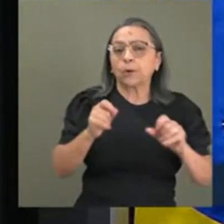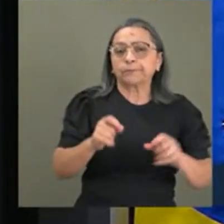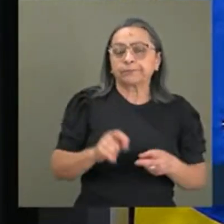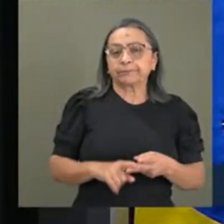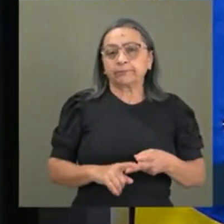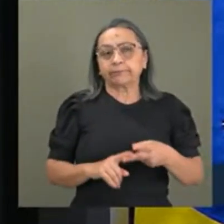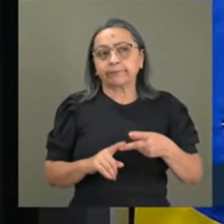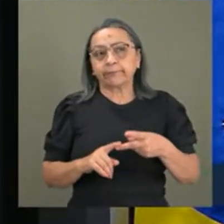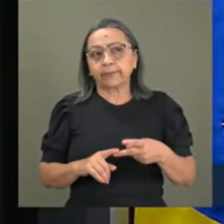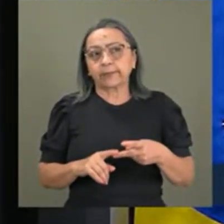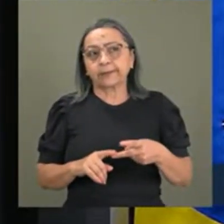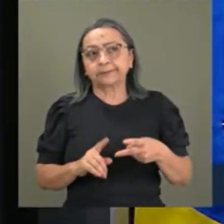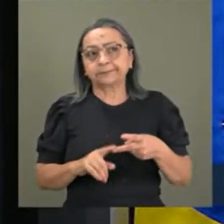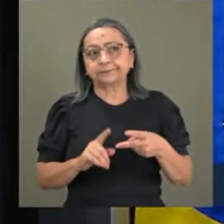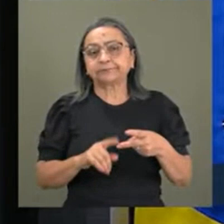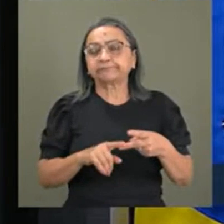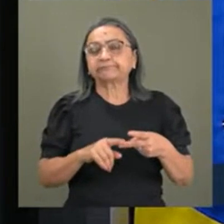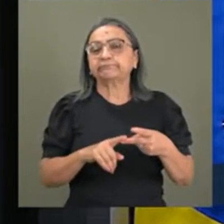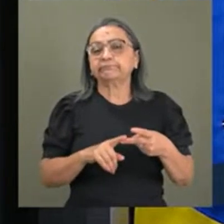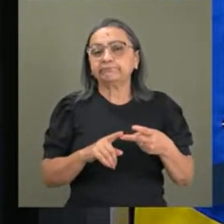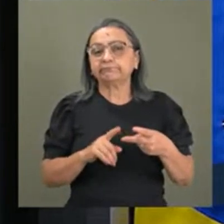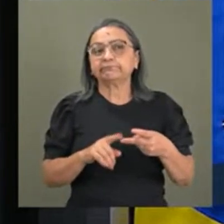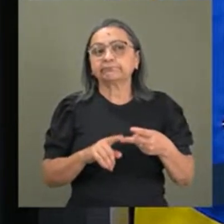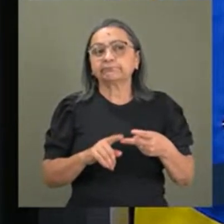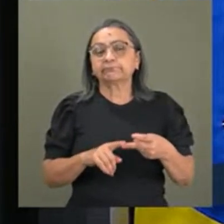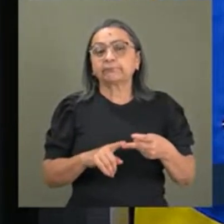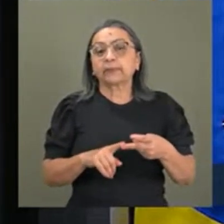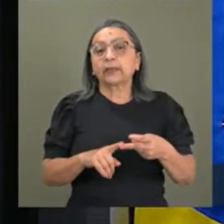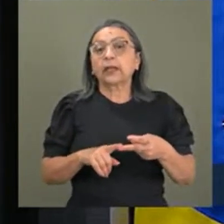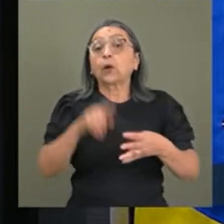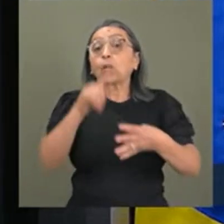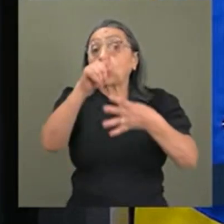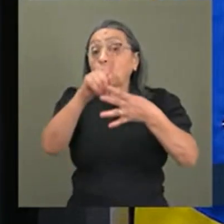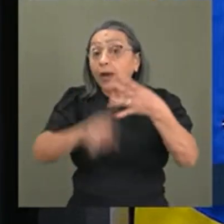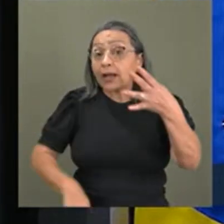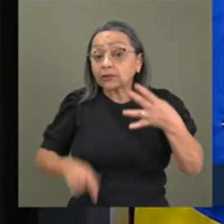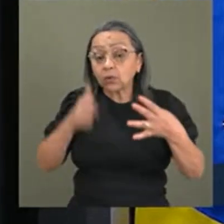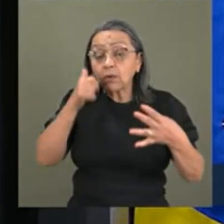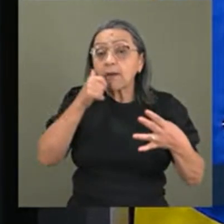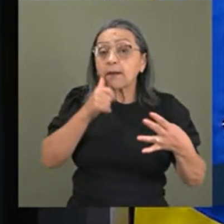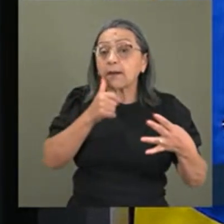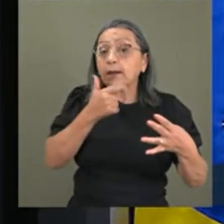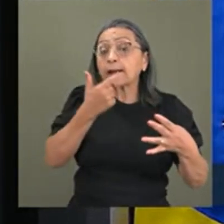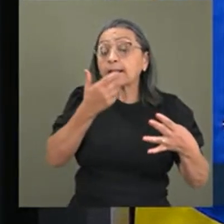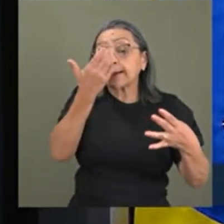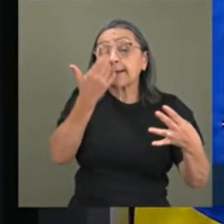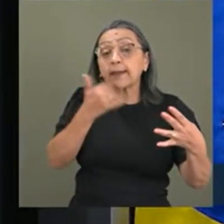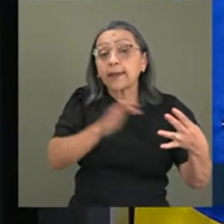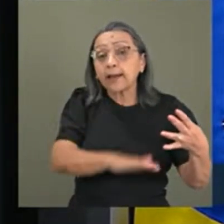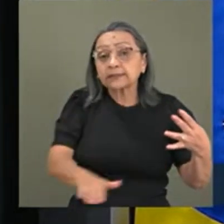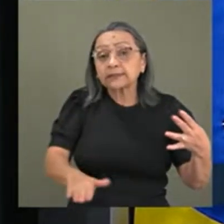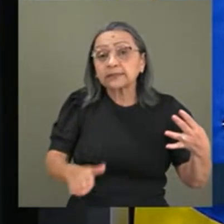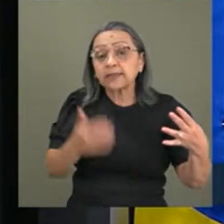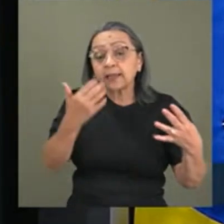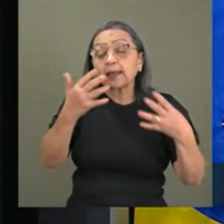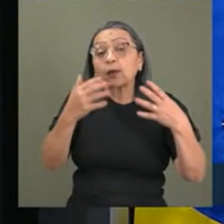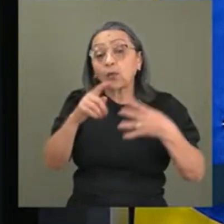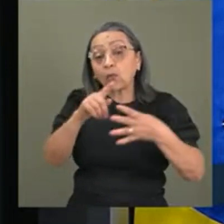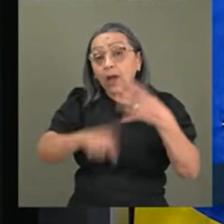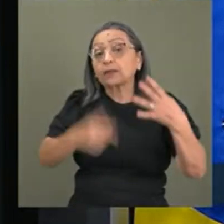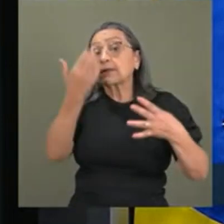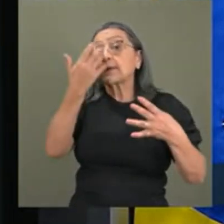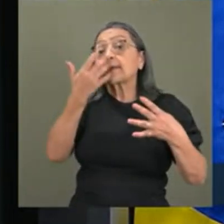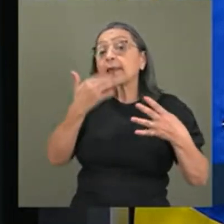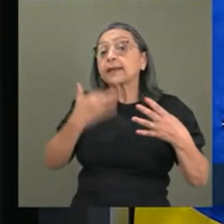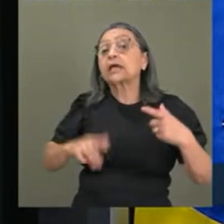Cleitinho. Foi o assassinato de 4 crianças dentro da creche Cantinho do Bom